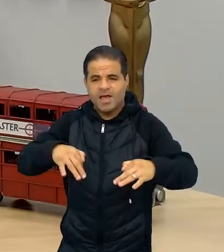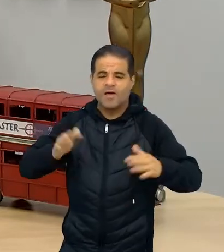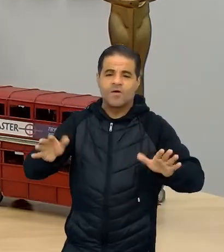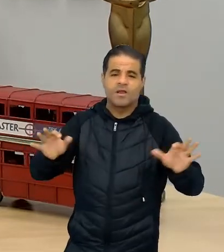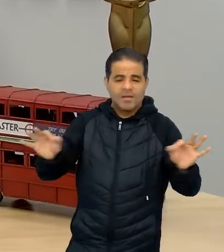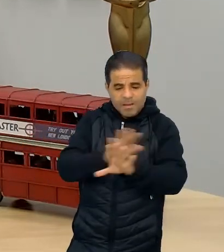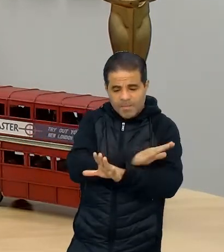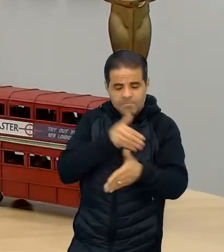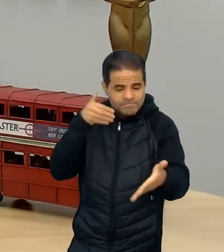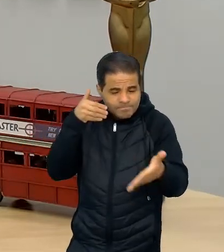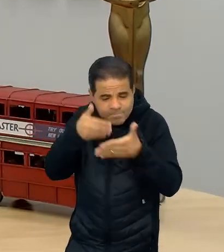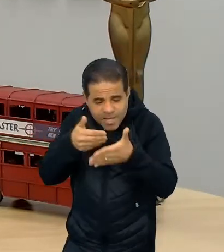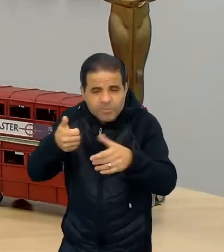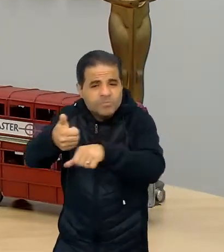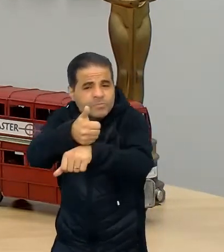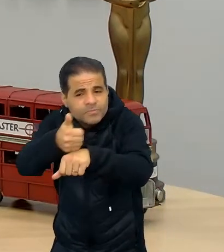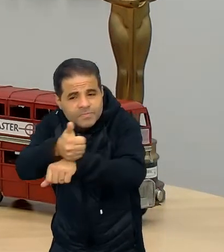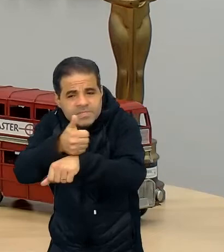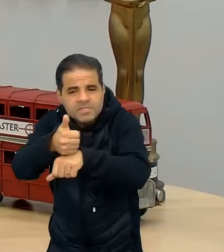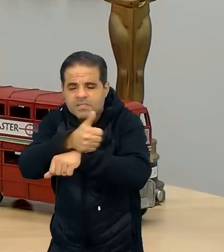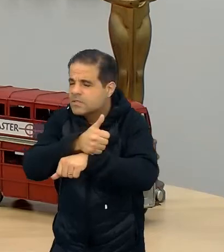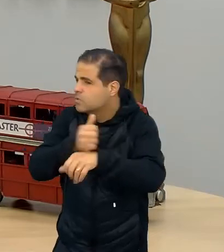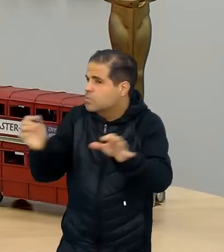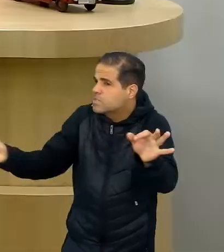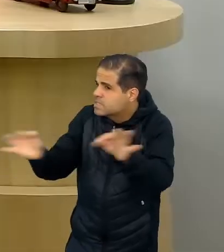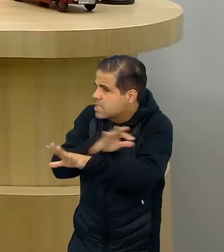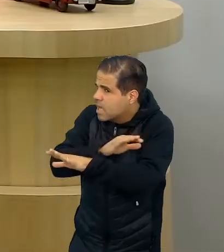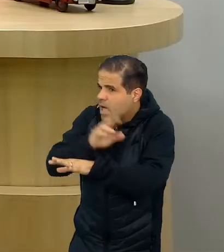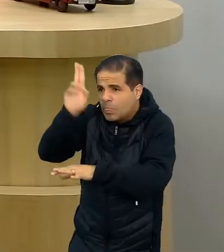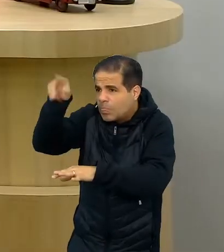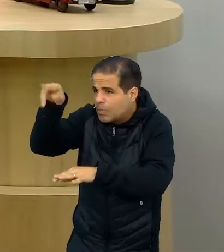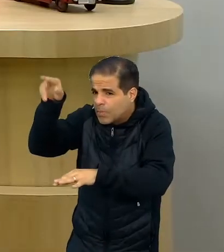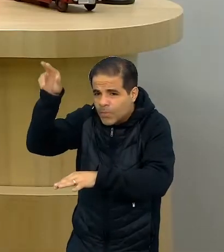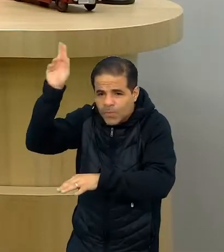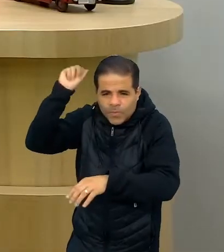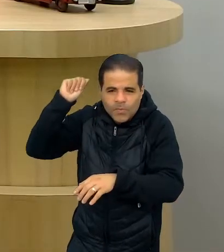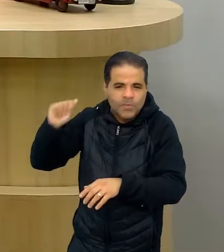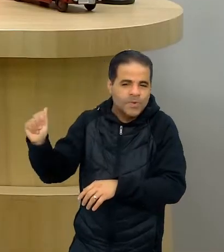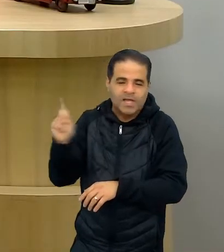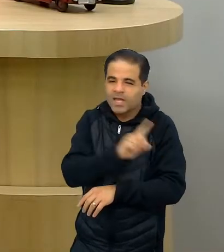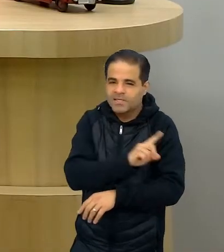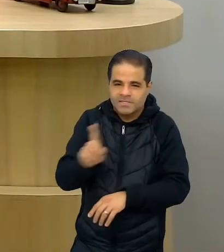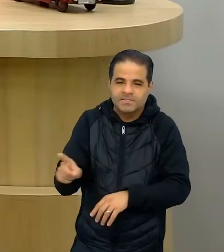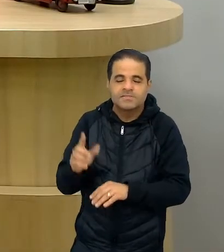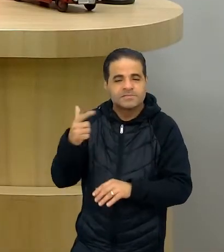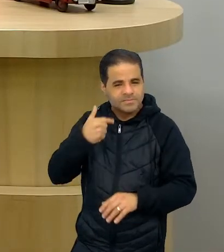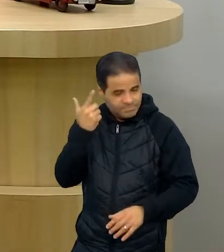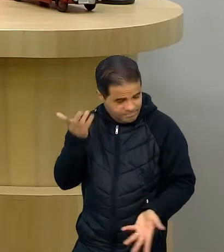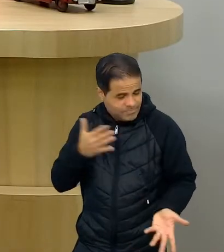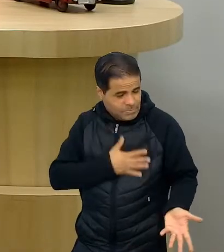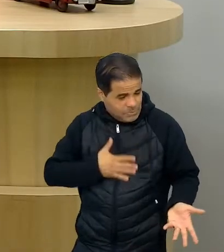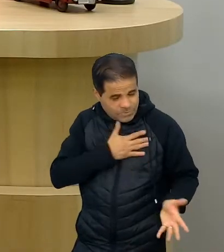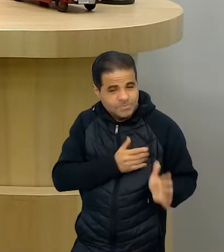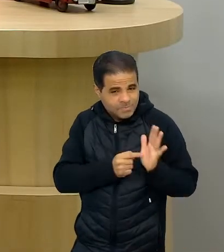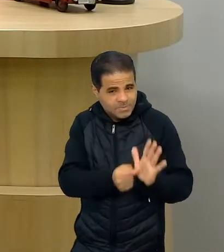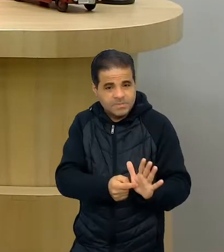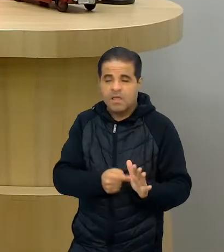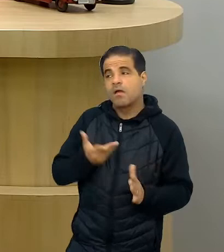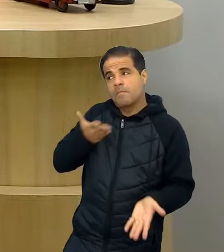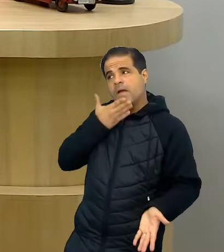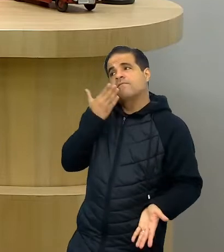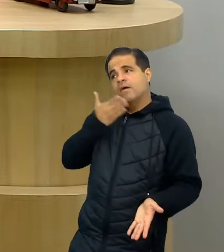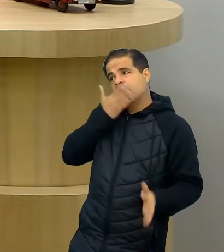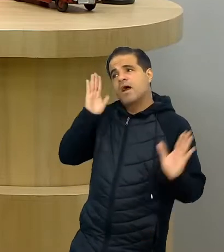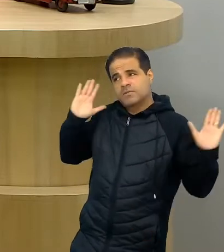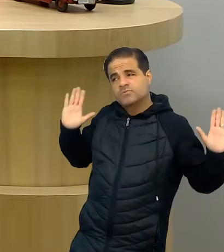de encerrar a profissão. Não encerre nunca. Eles ficam, né? Ana, você falando- gostou de ser apresentadora? Gostei mais, é mais